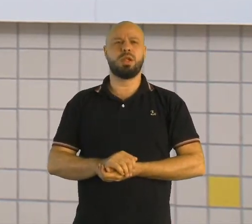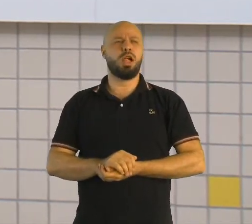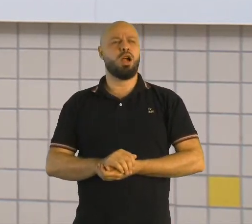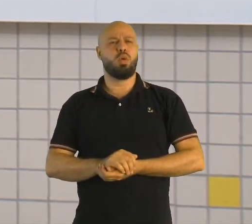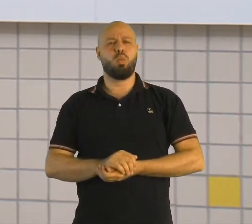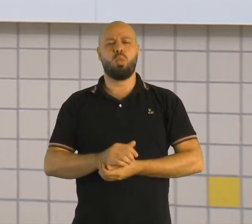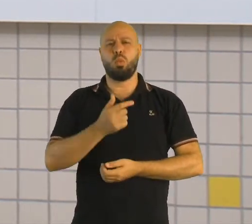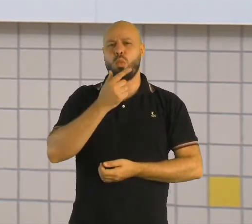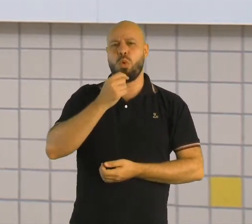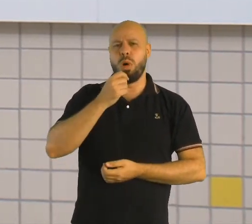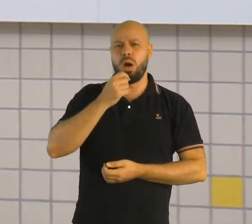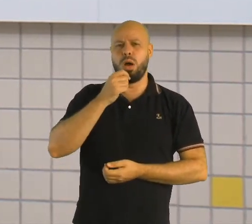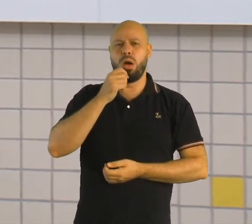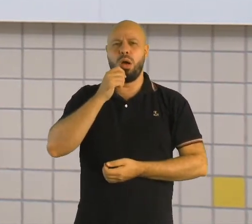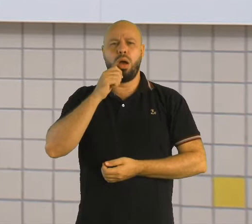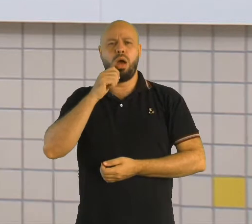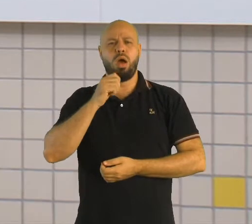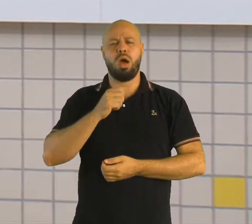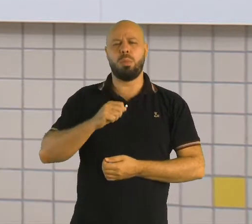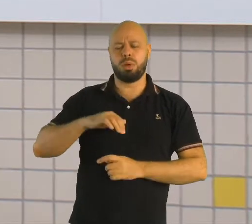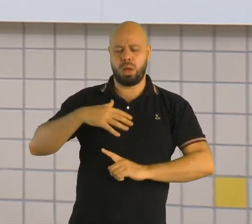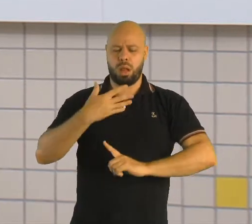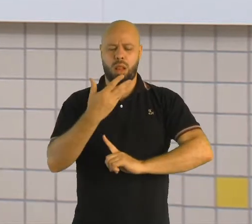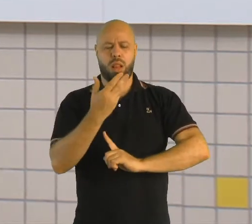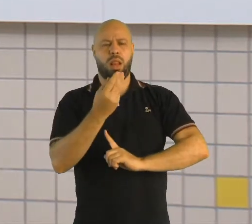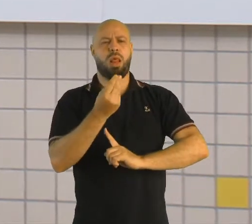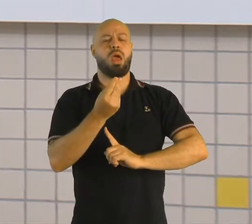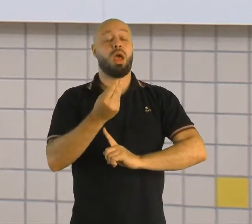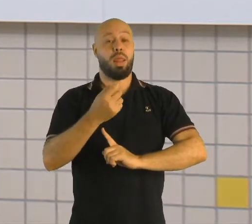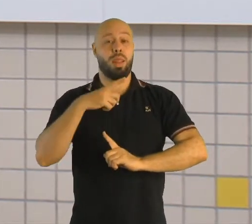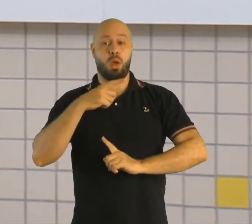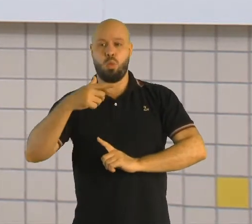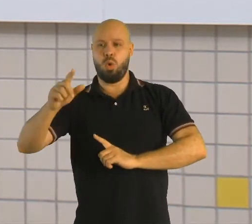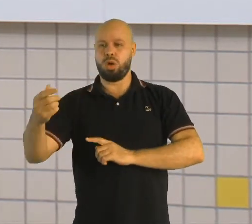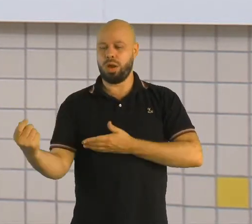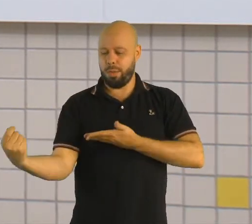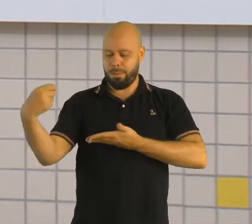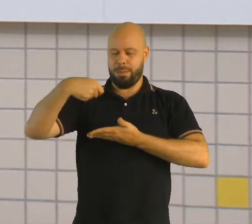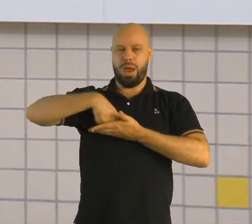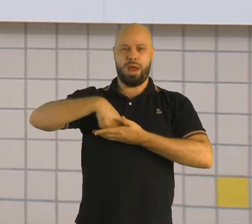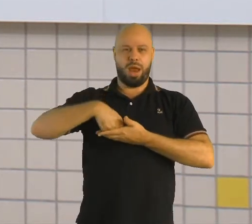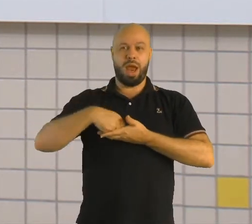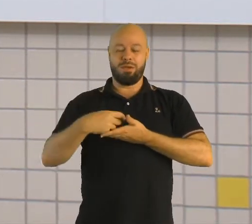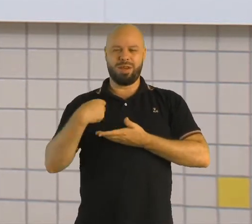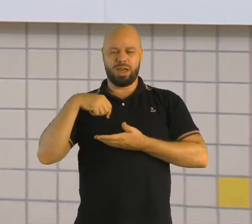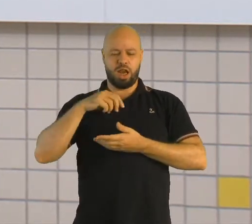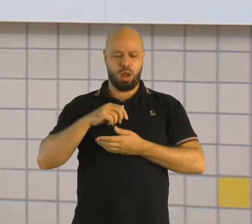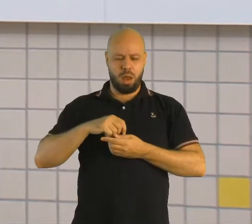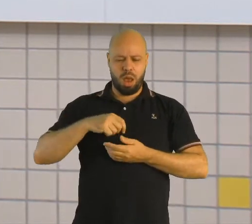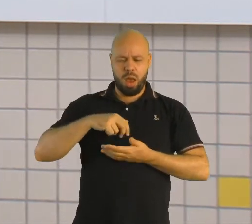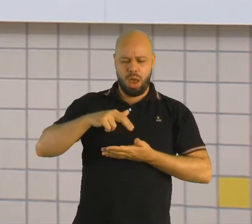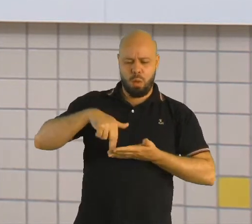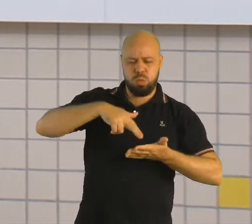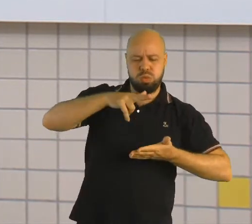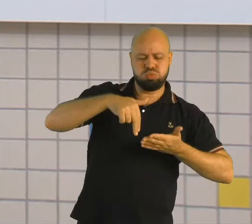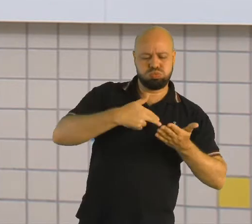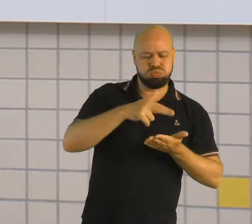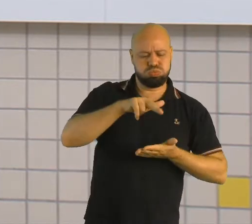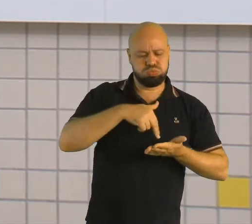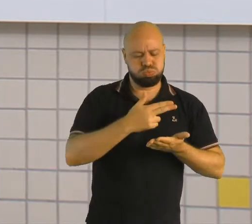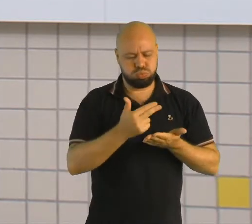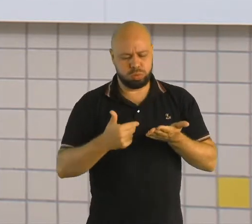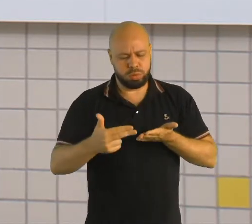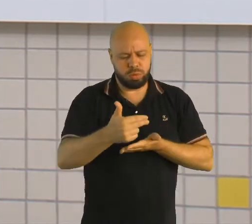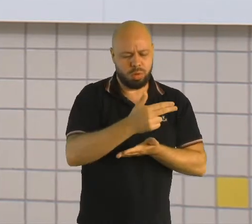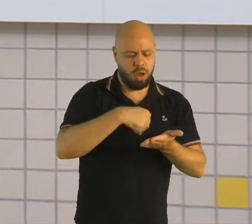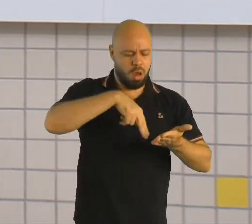tinham pessoas, né, que patrocinavam a sua arte. Afinal, nós sabemos que a vida